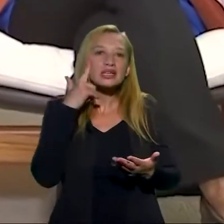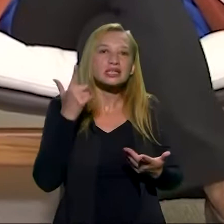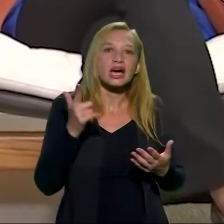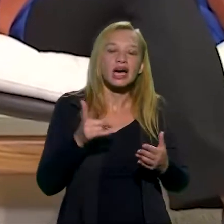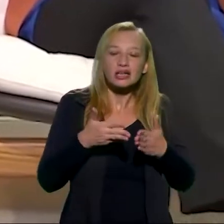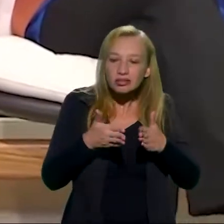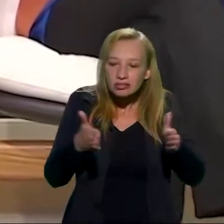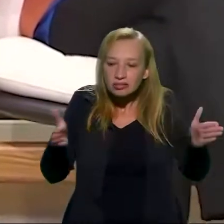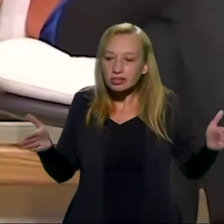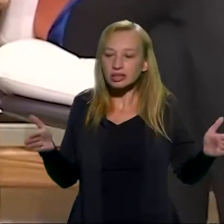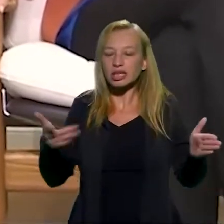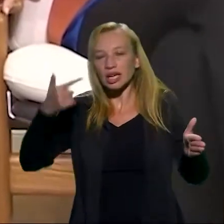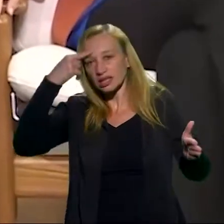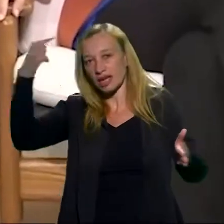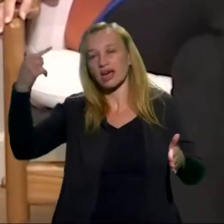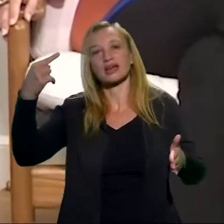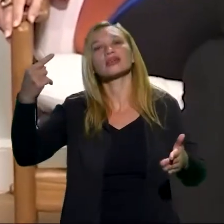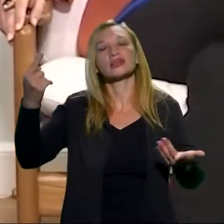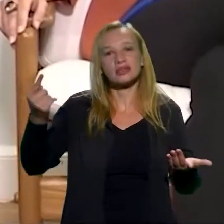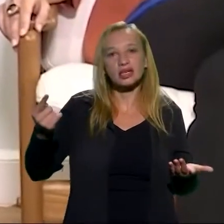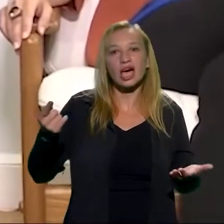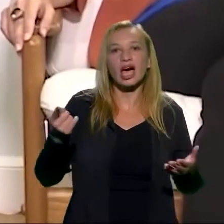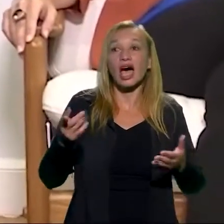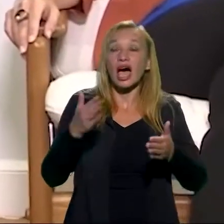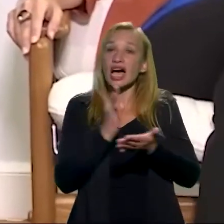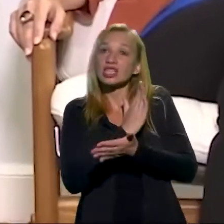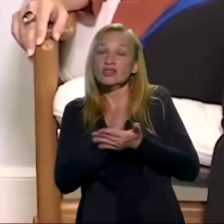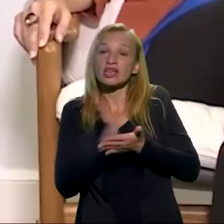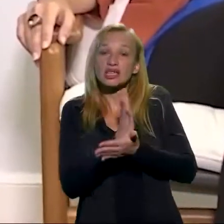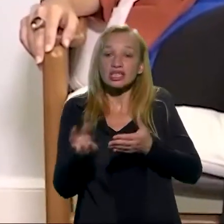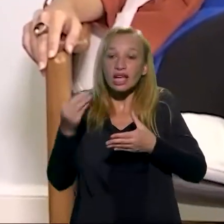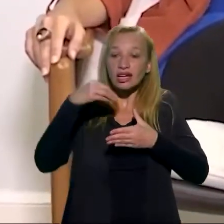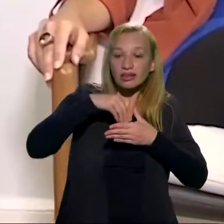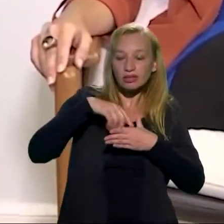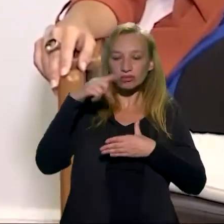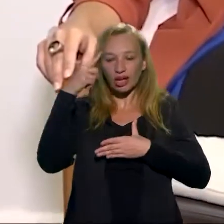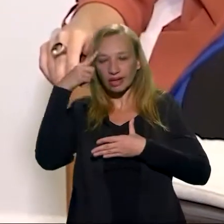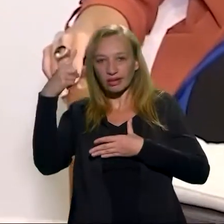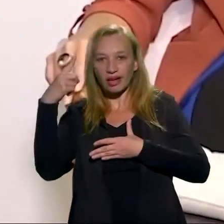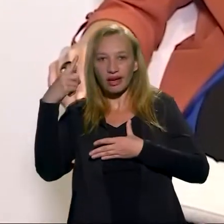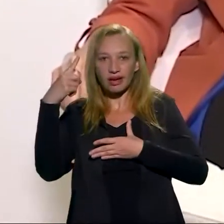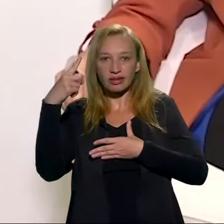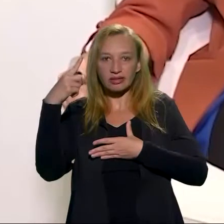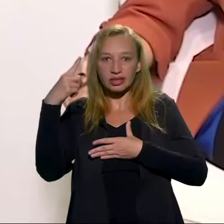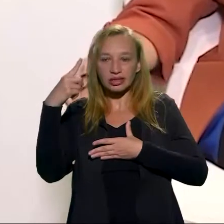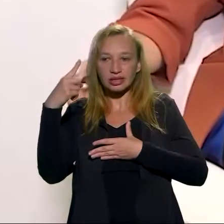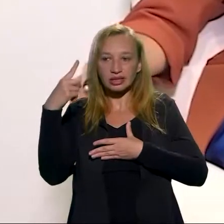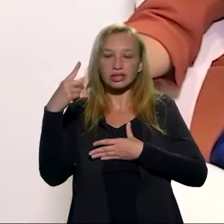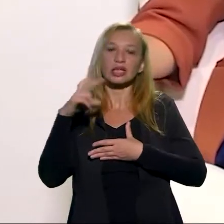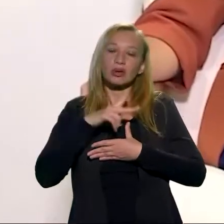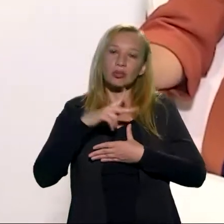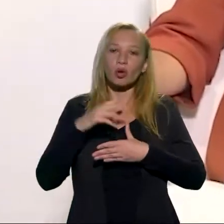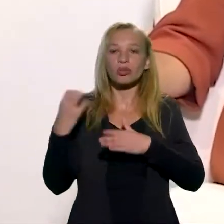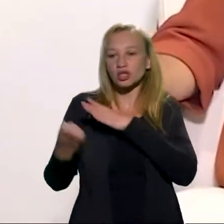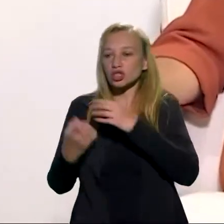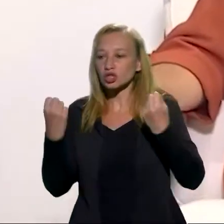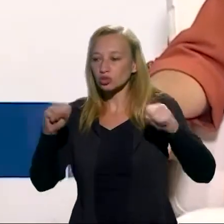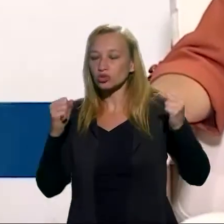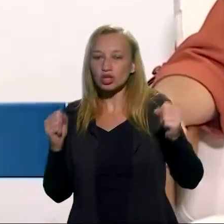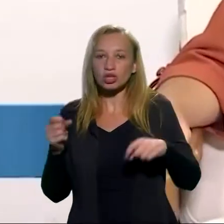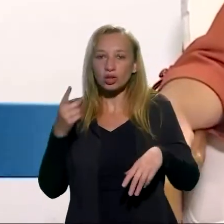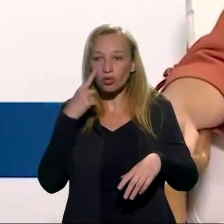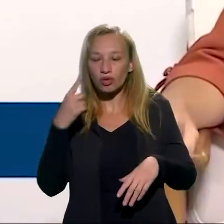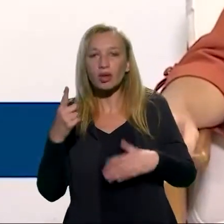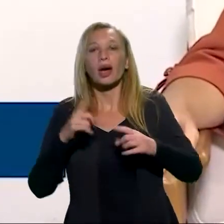Comece a pensar e abrir espaço para as ideias, né? Porque às vezes a ideia está dentro do ponto mais distante, dentro da própria indústria, e a gente acaba